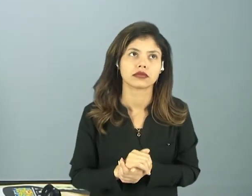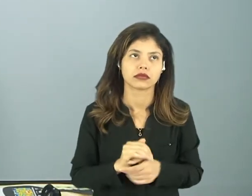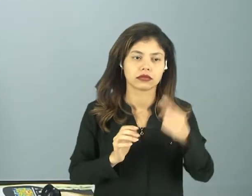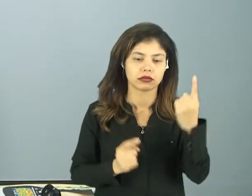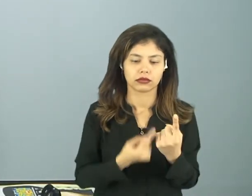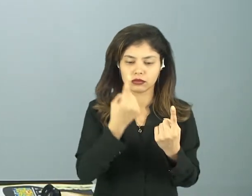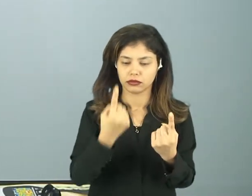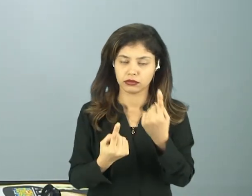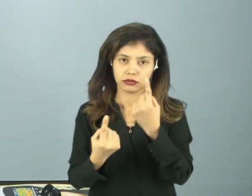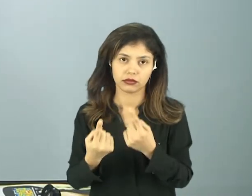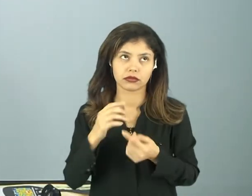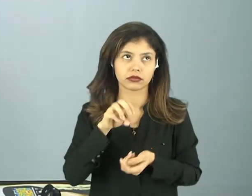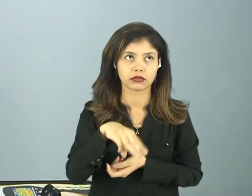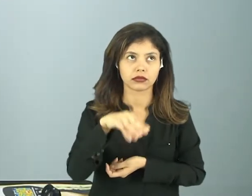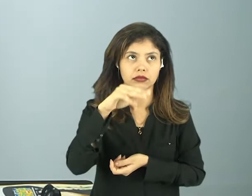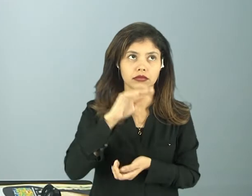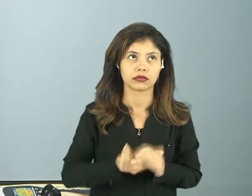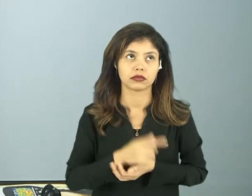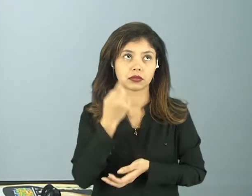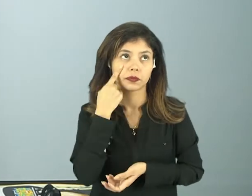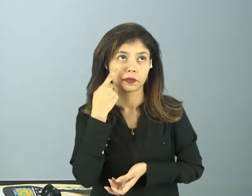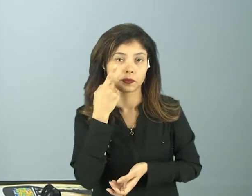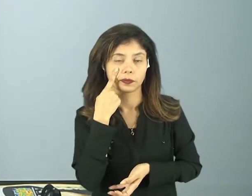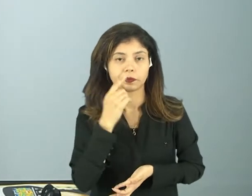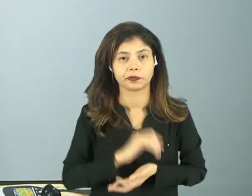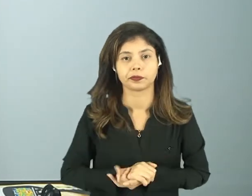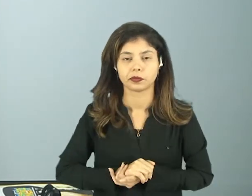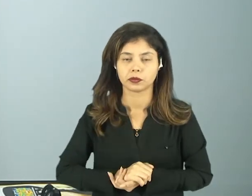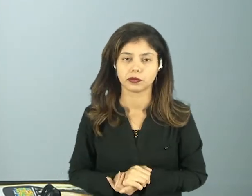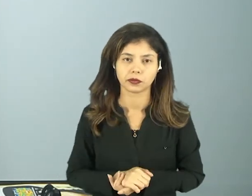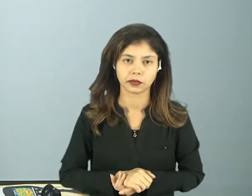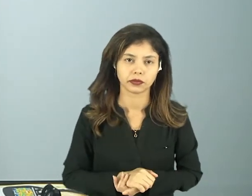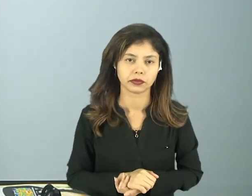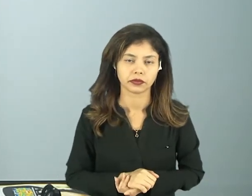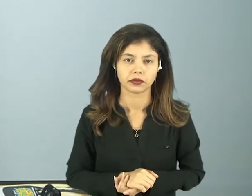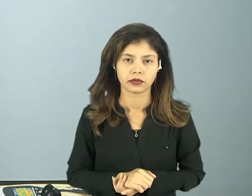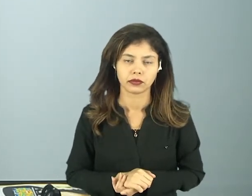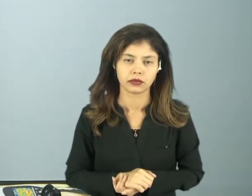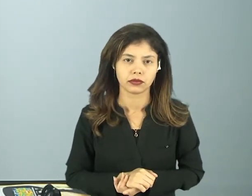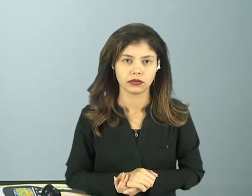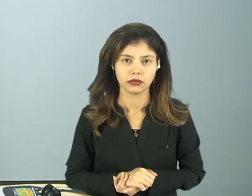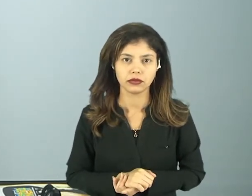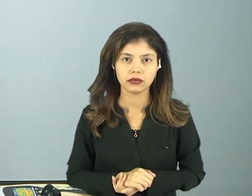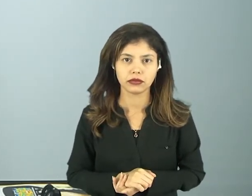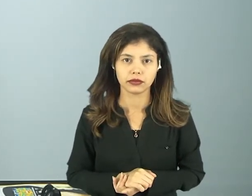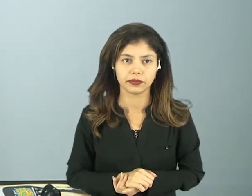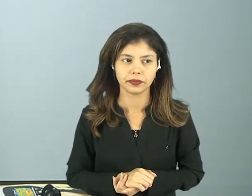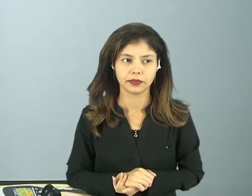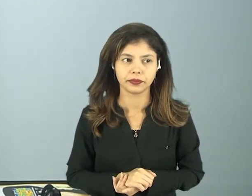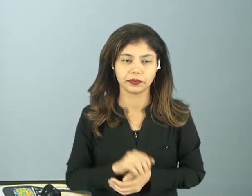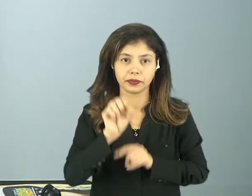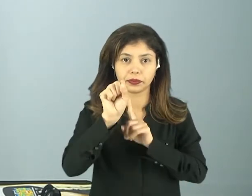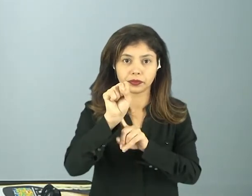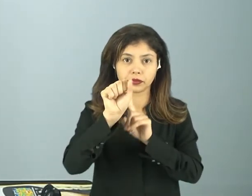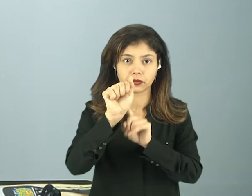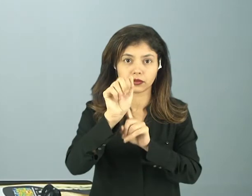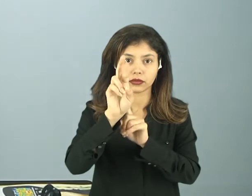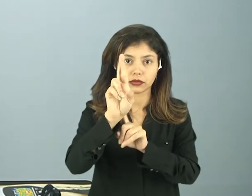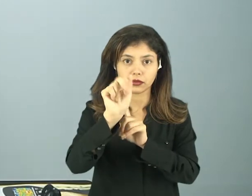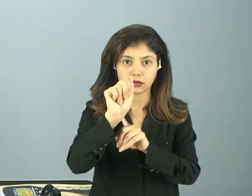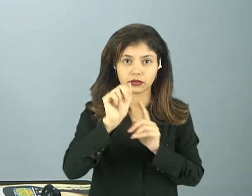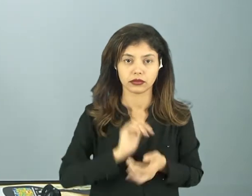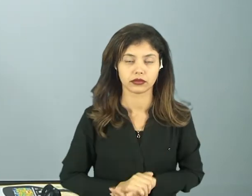de mercúrio. Olhem aqui. Vou colocar aqui o termômetro para a Sara.